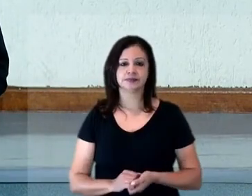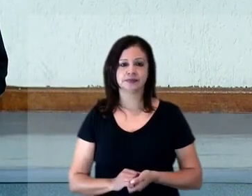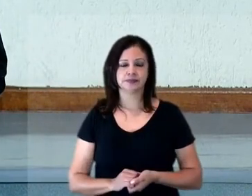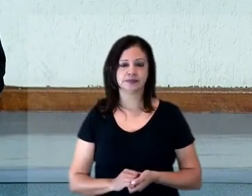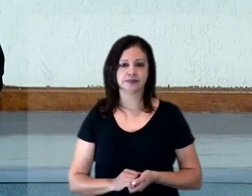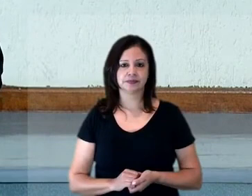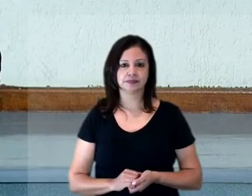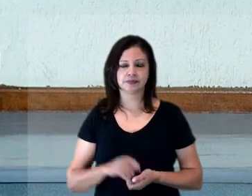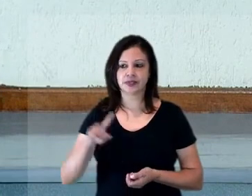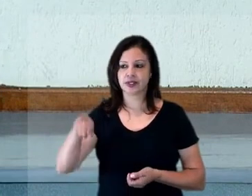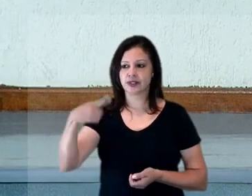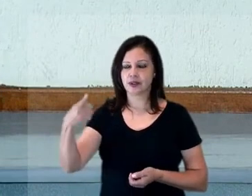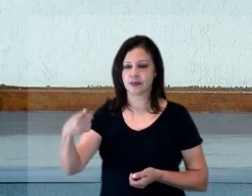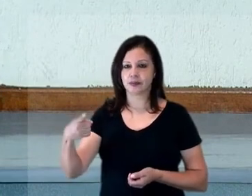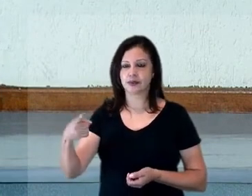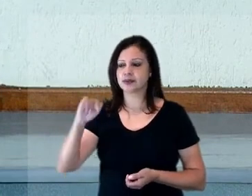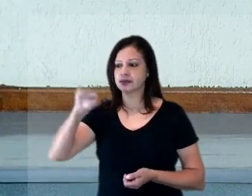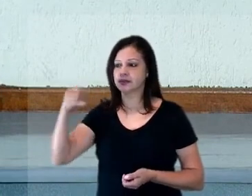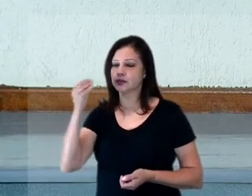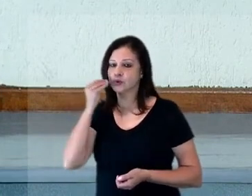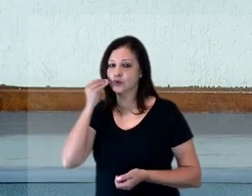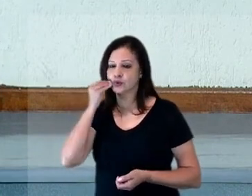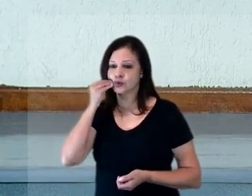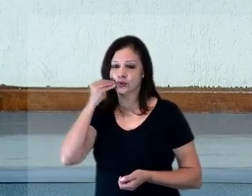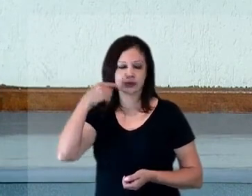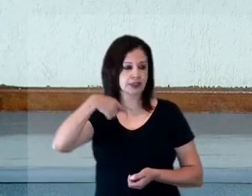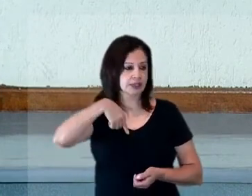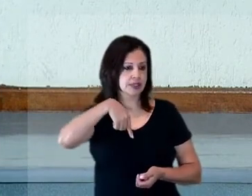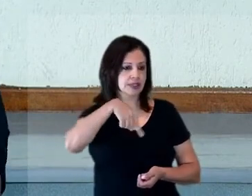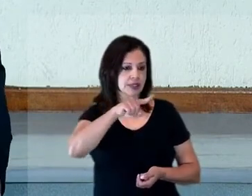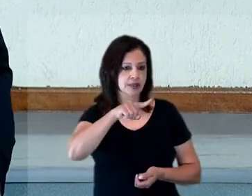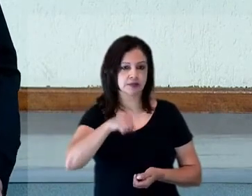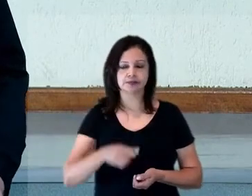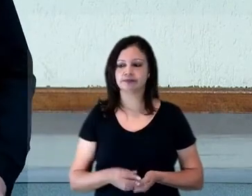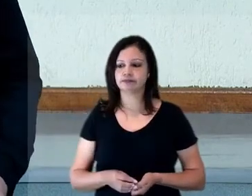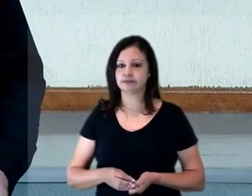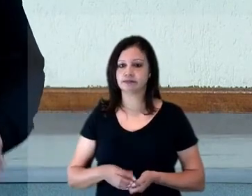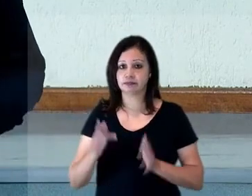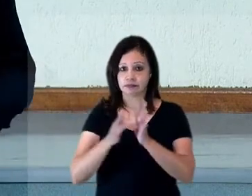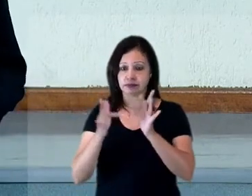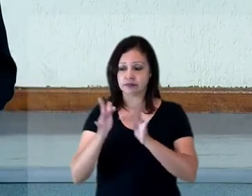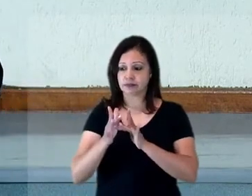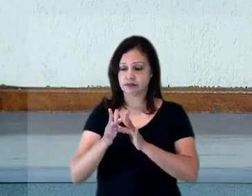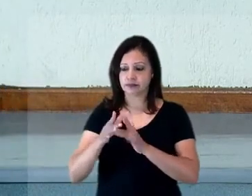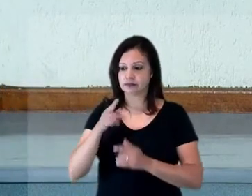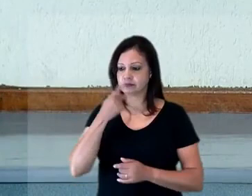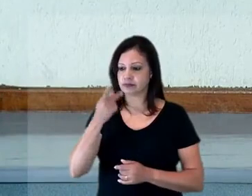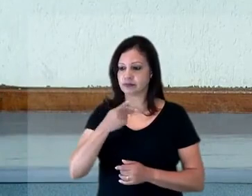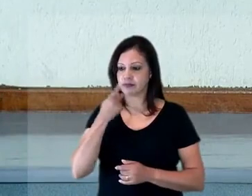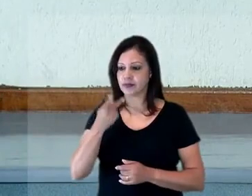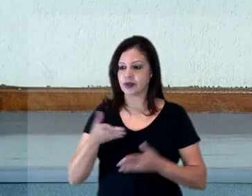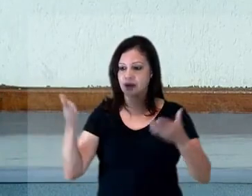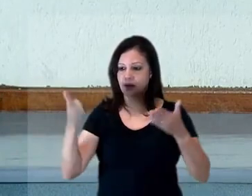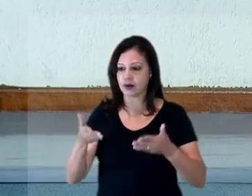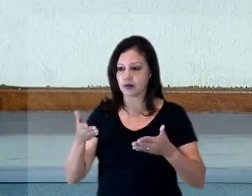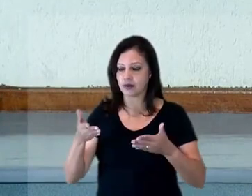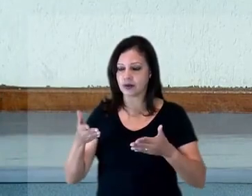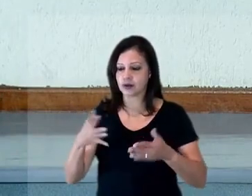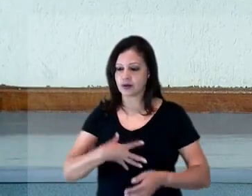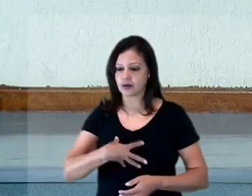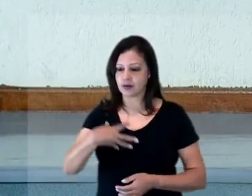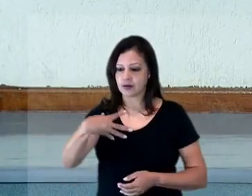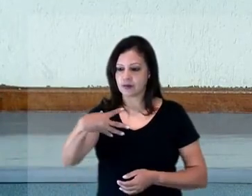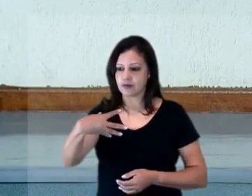Depois que Judas saiu, Jesus disse: agora o Filho do Homem é glorificado, e Deus